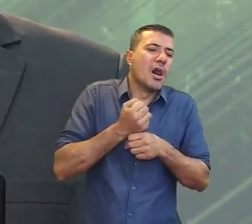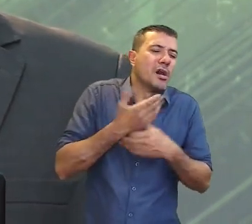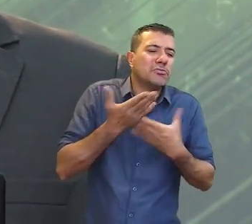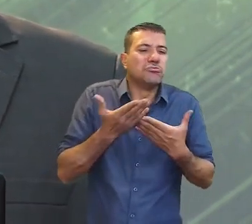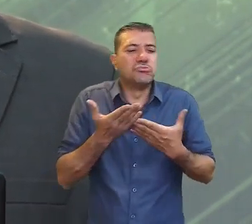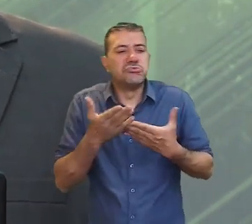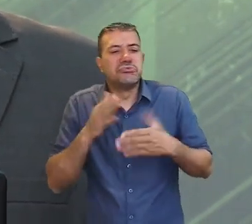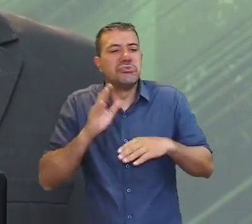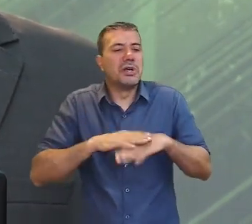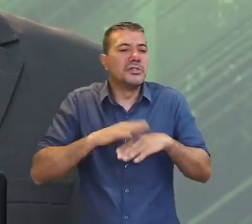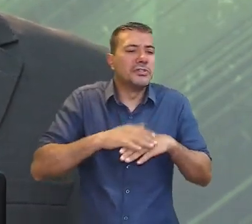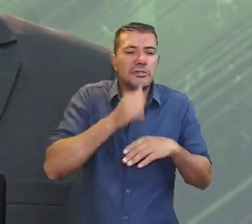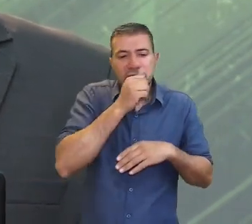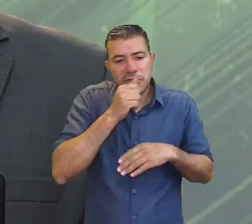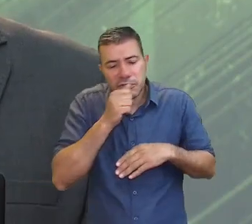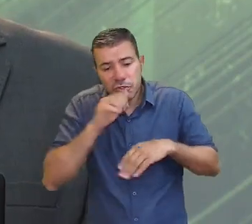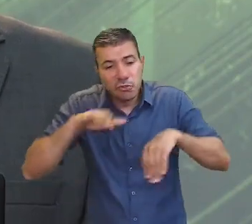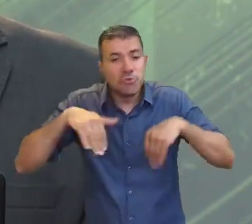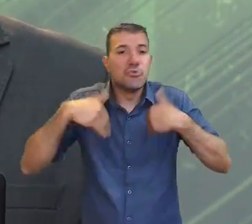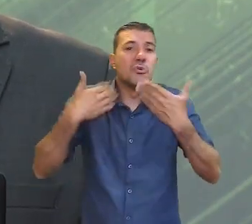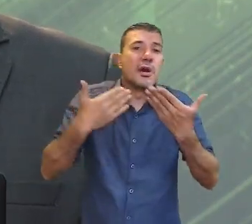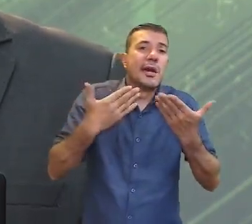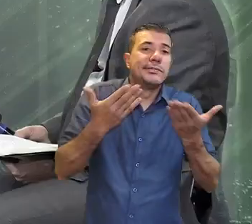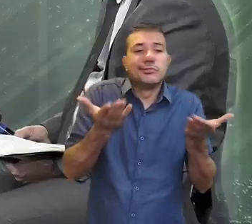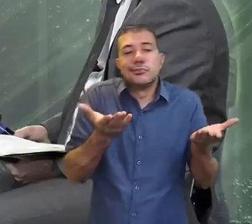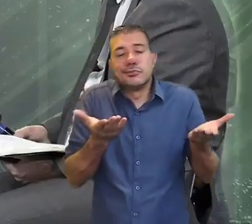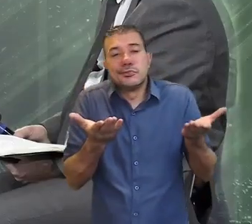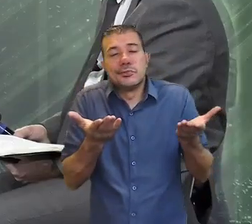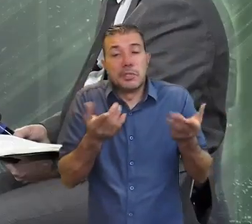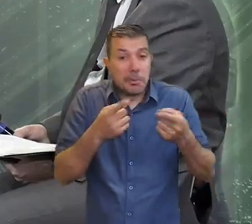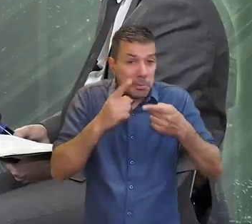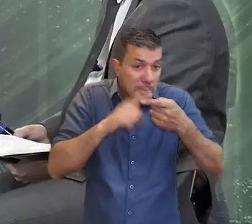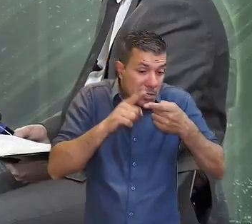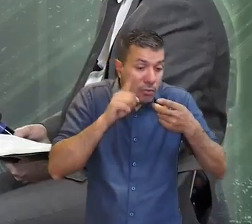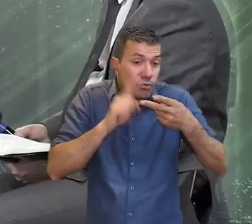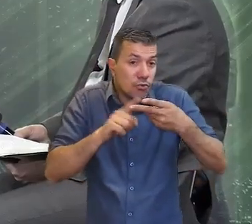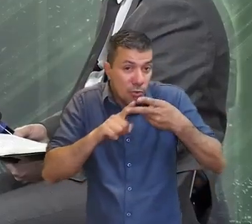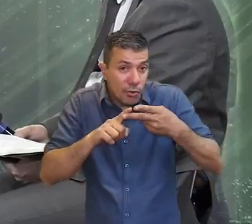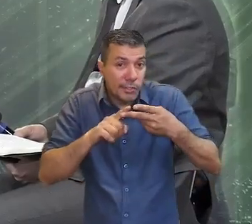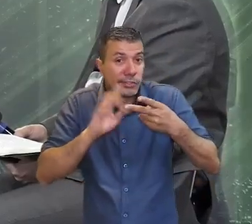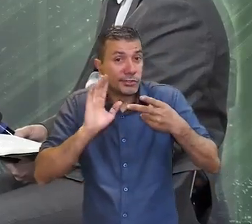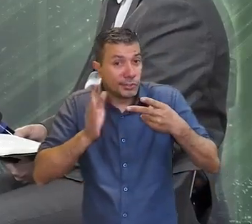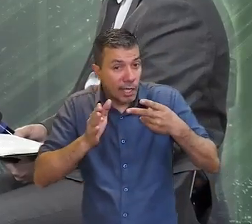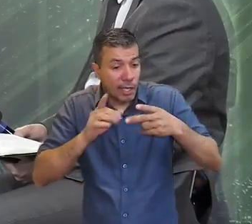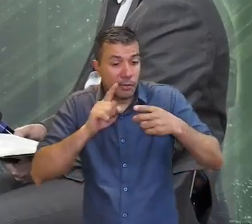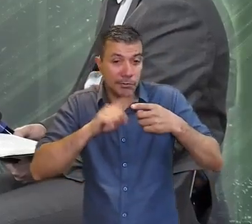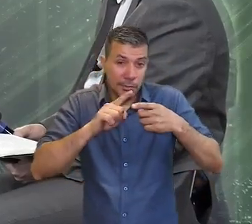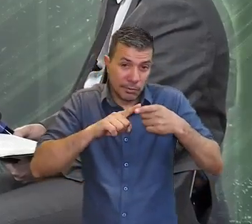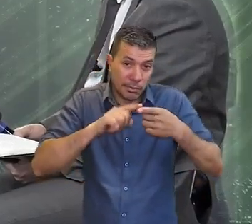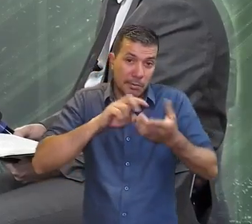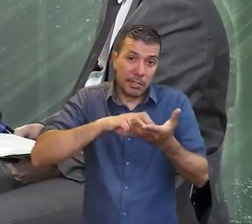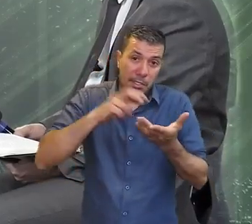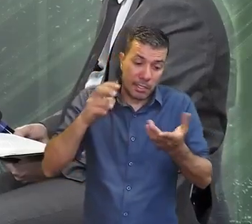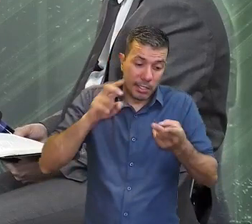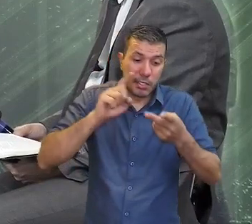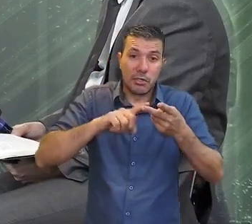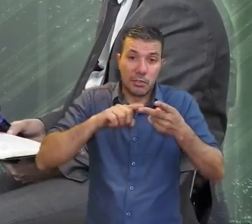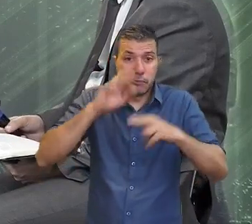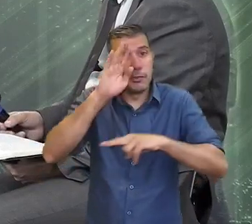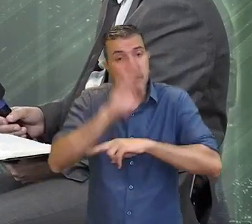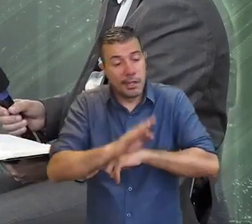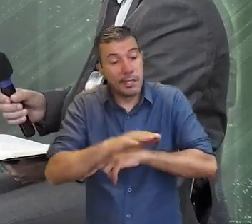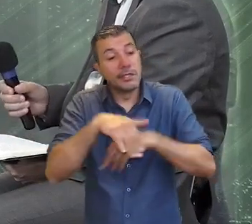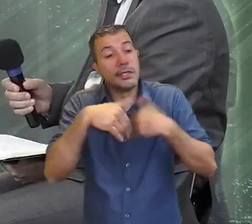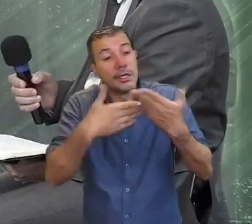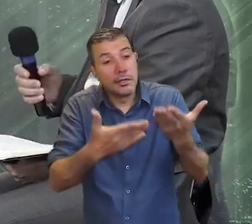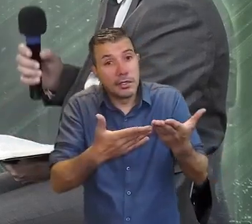aqui no serviço diário que todos os dias, pelo menos dois cordeiros eram sacrificados, um pela manhã e um pela tarde. Mas e